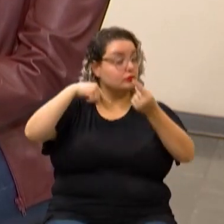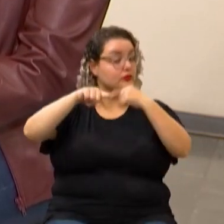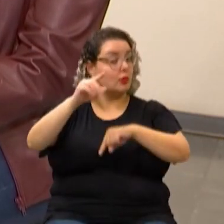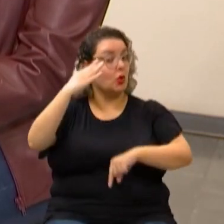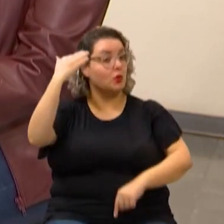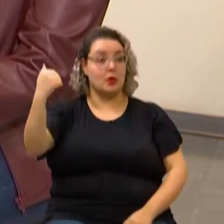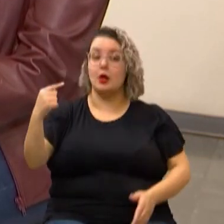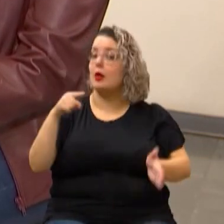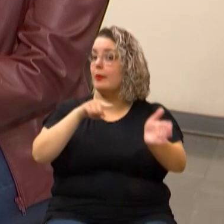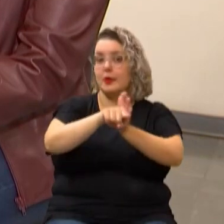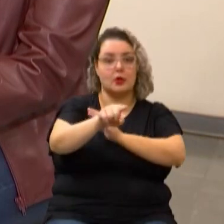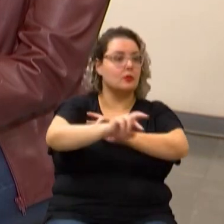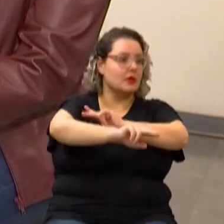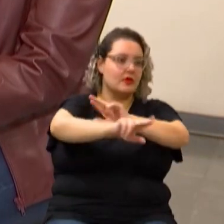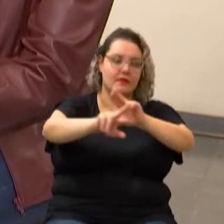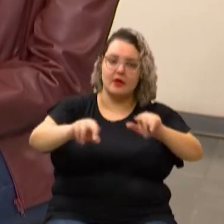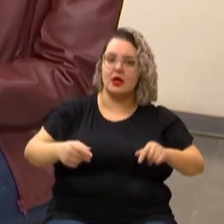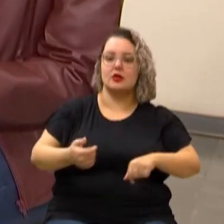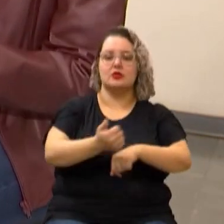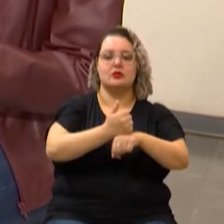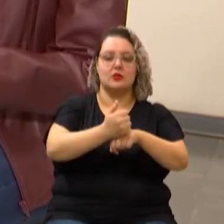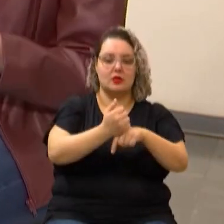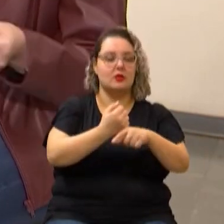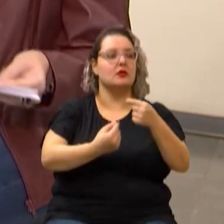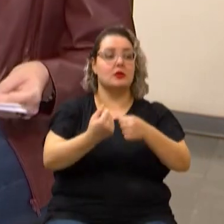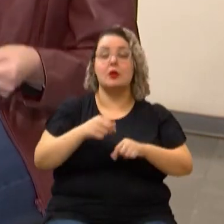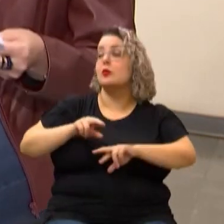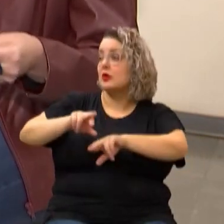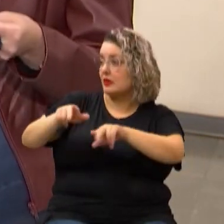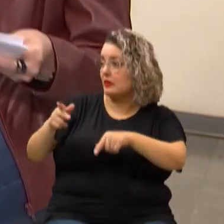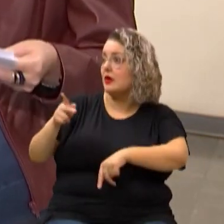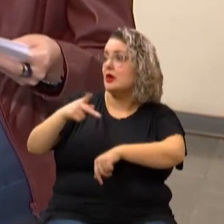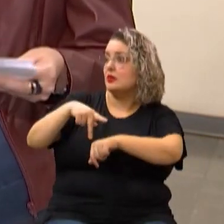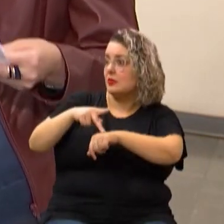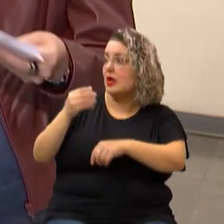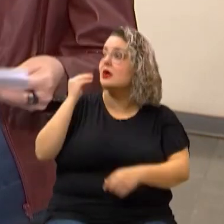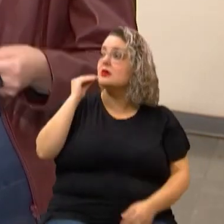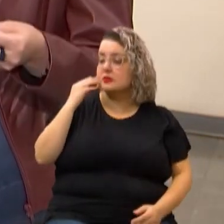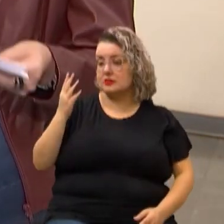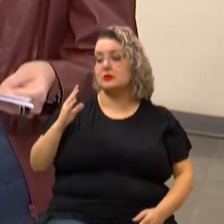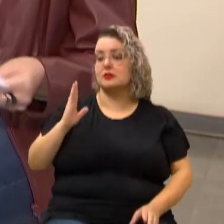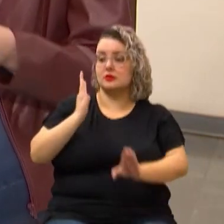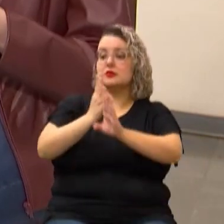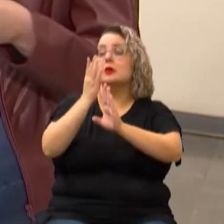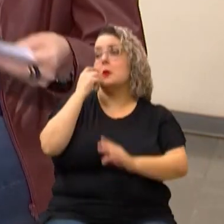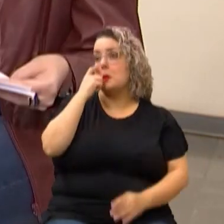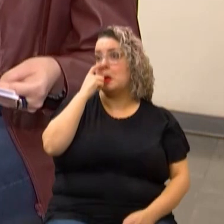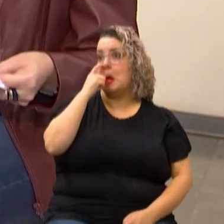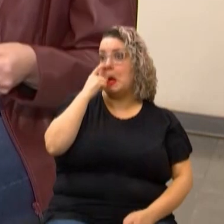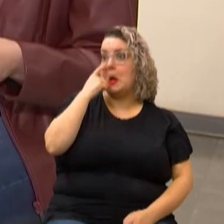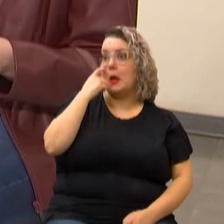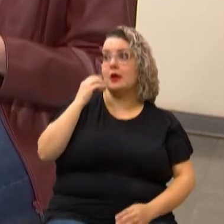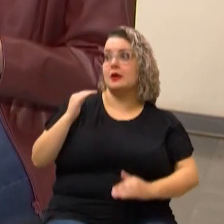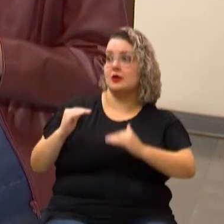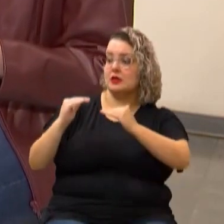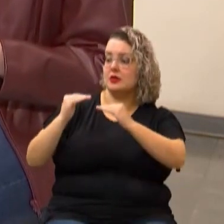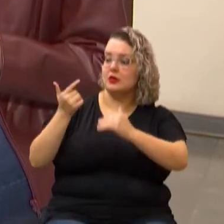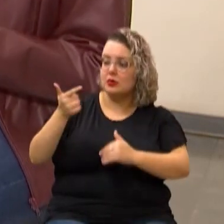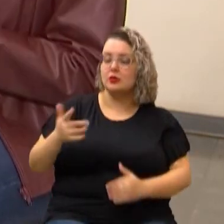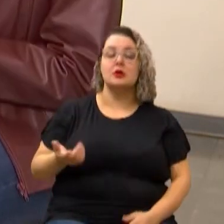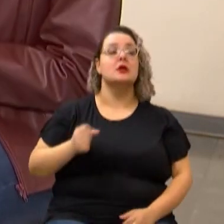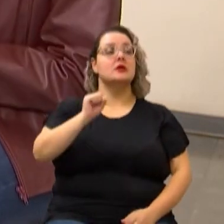uma inflação equilibrada. Não vamos dizer também que a inflação muito baixa também é interessante. Isso que eu